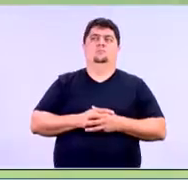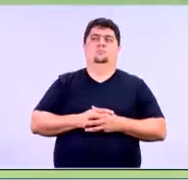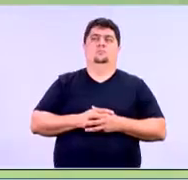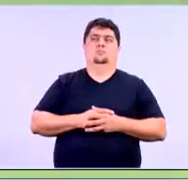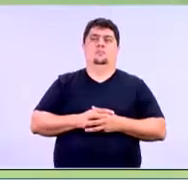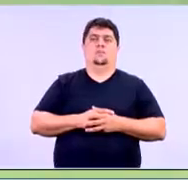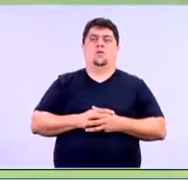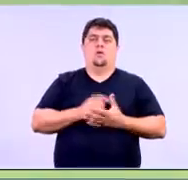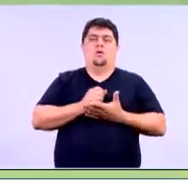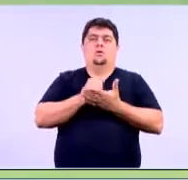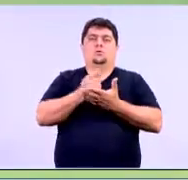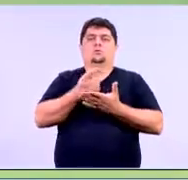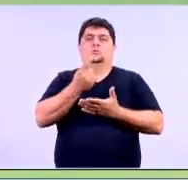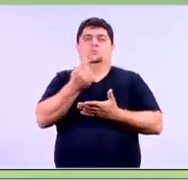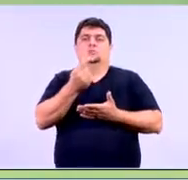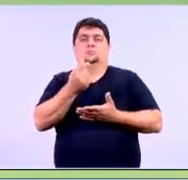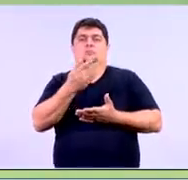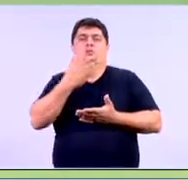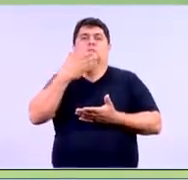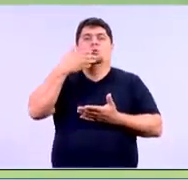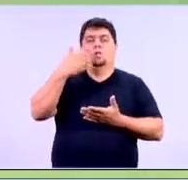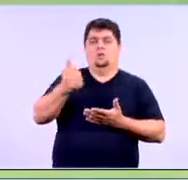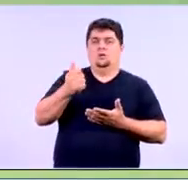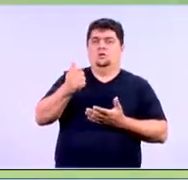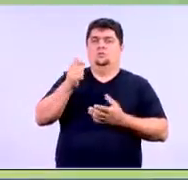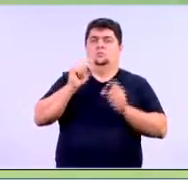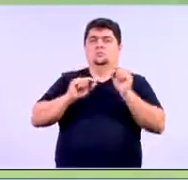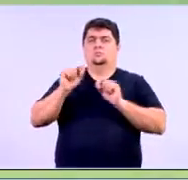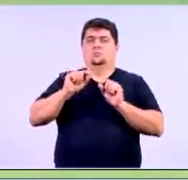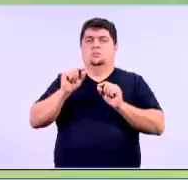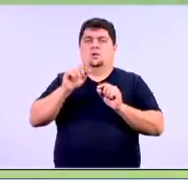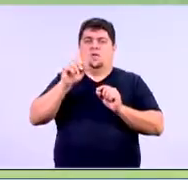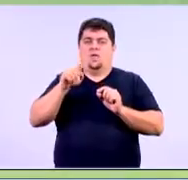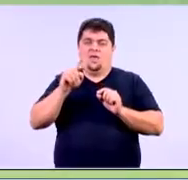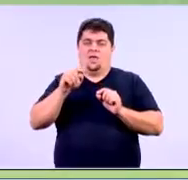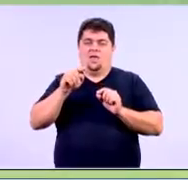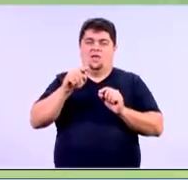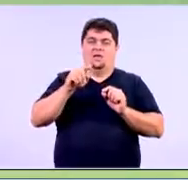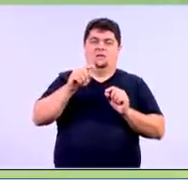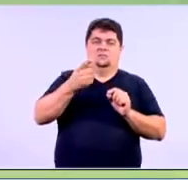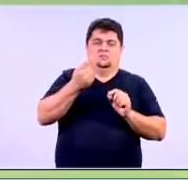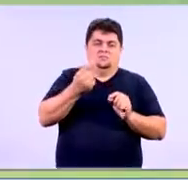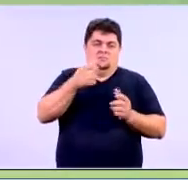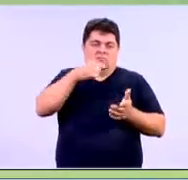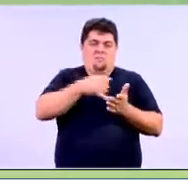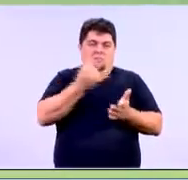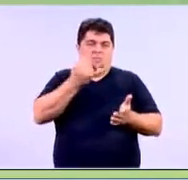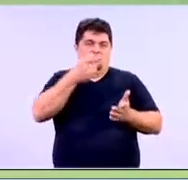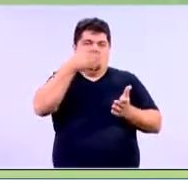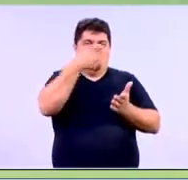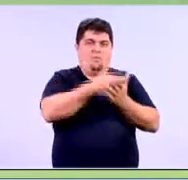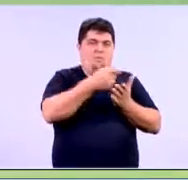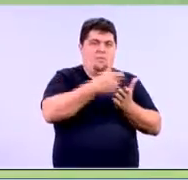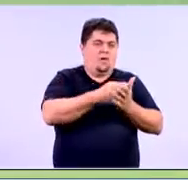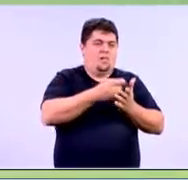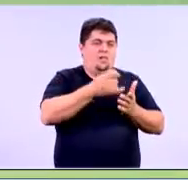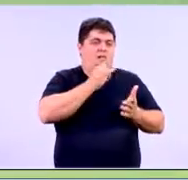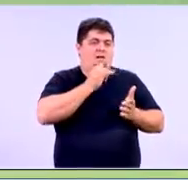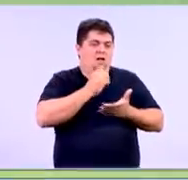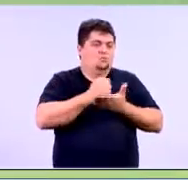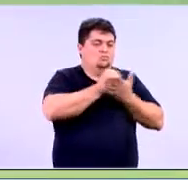Contribuição de melhoria. Ela vem a ser o tributo instituído para fazer face ao custo de